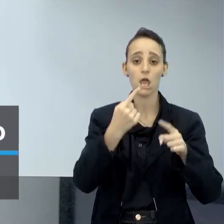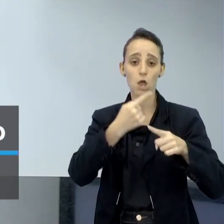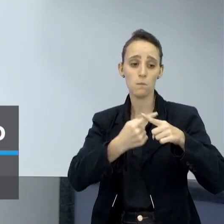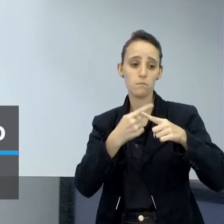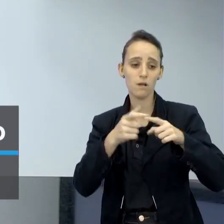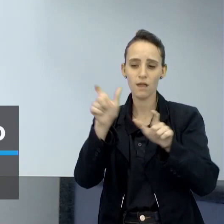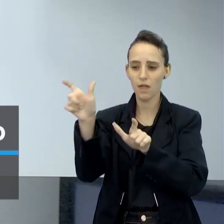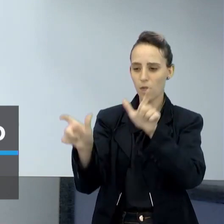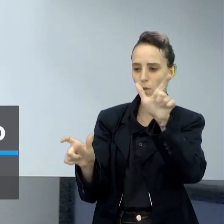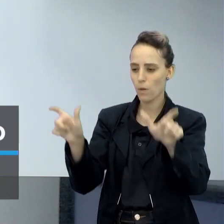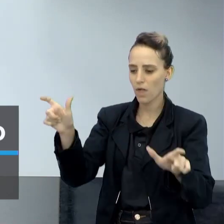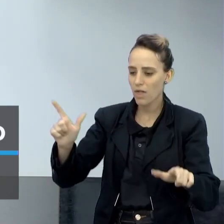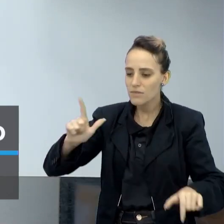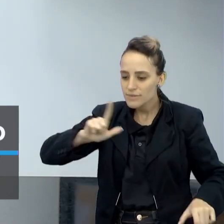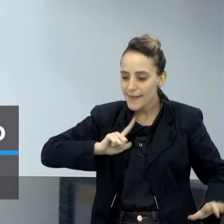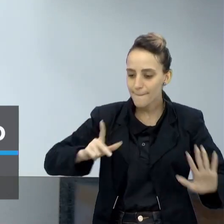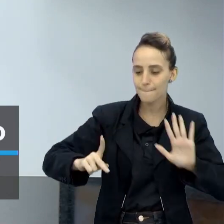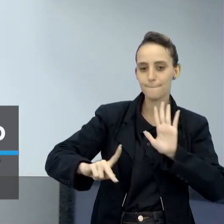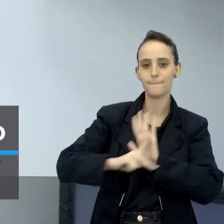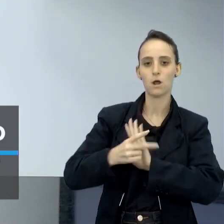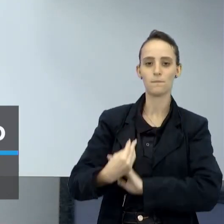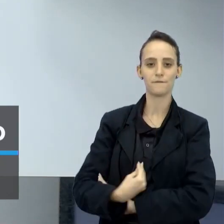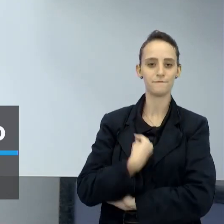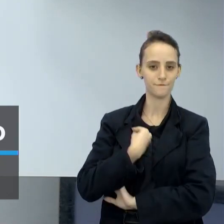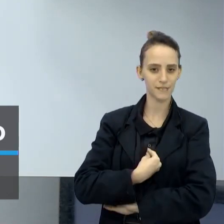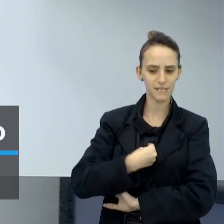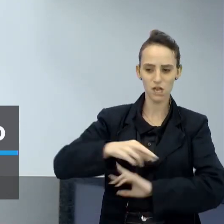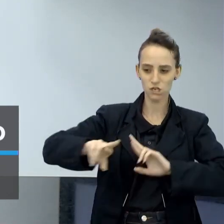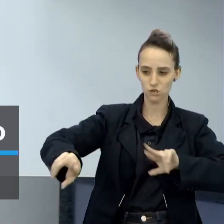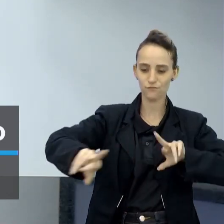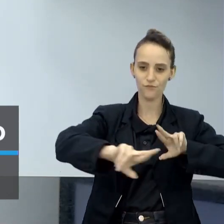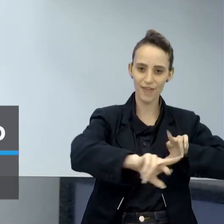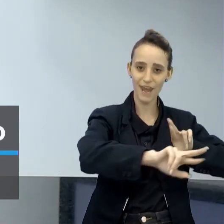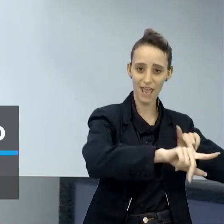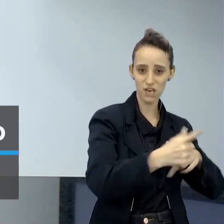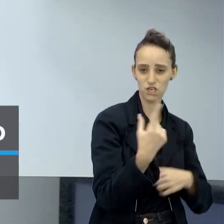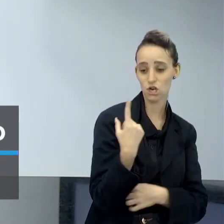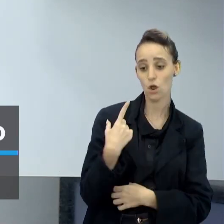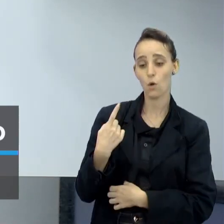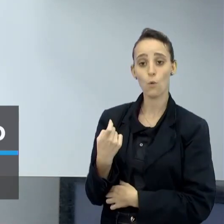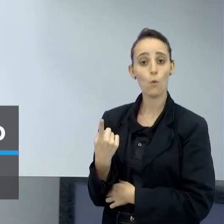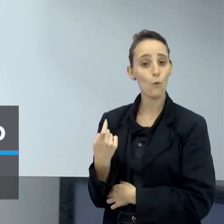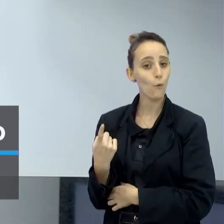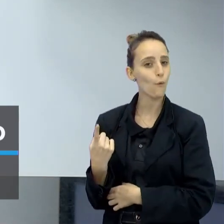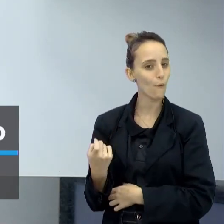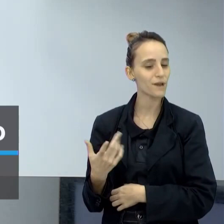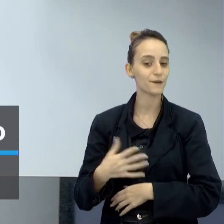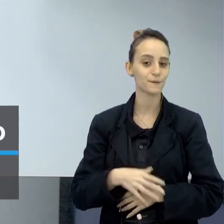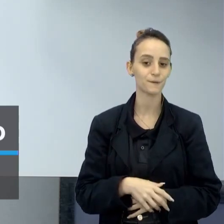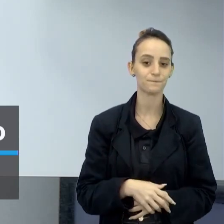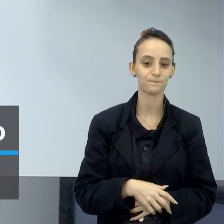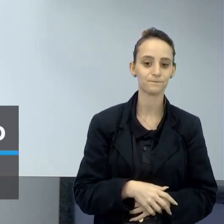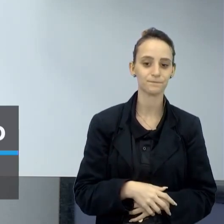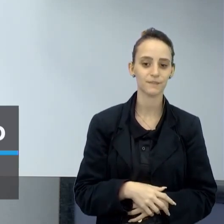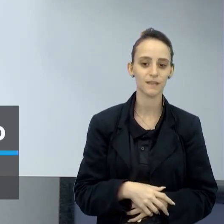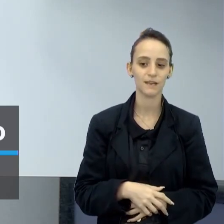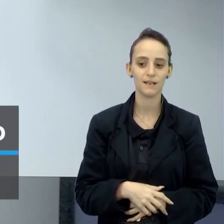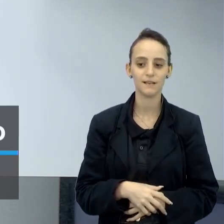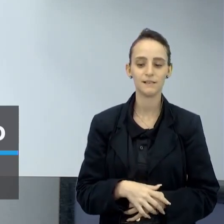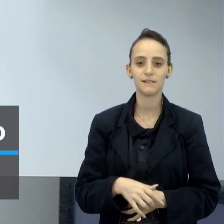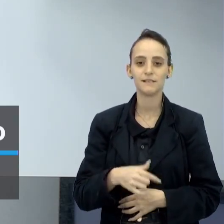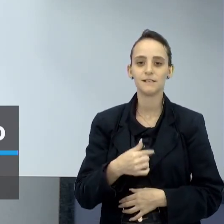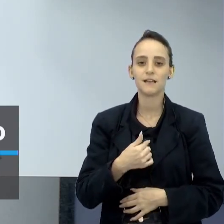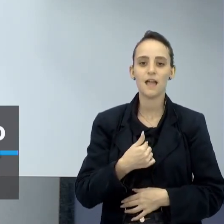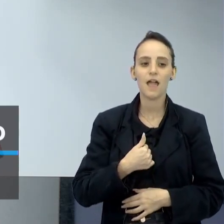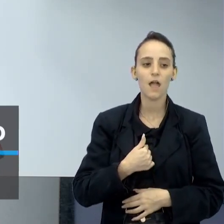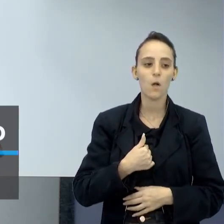ele tem uma subjetividade única. Não adianta, eu posso trazer a temática para todos vocês, para todos os estudantes